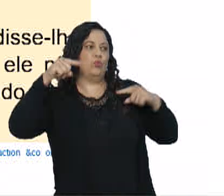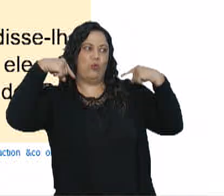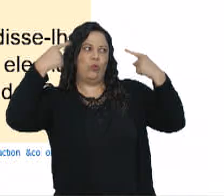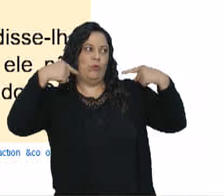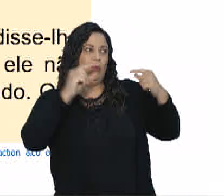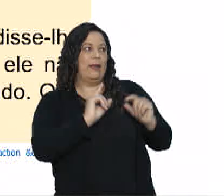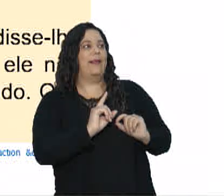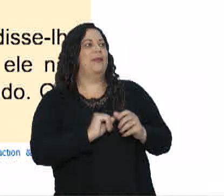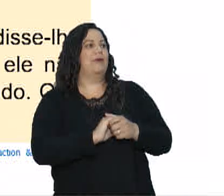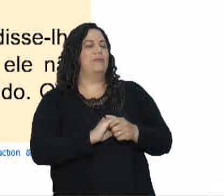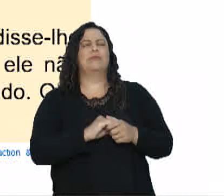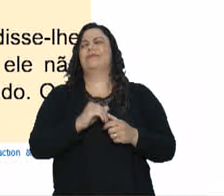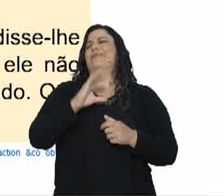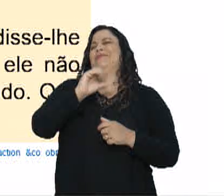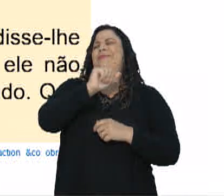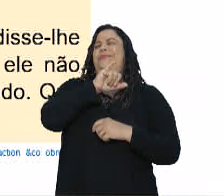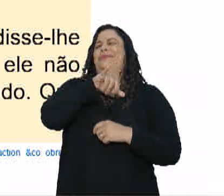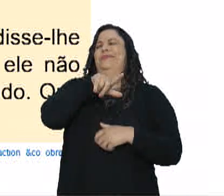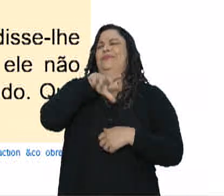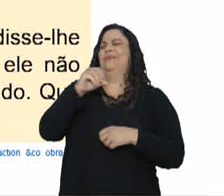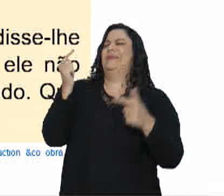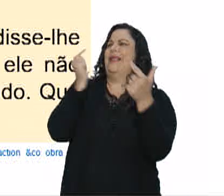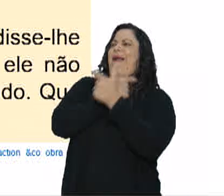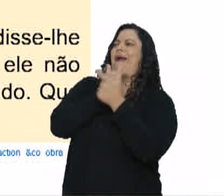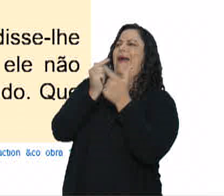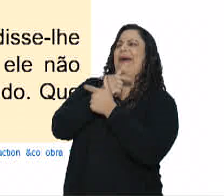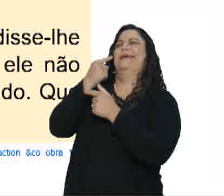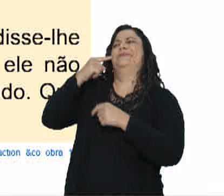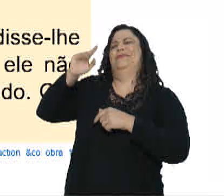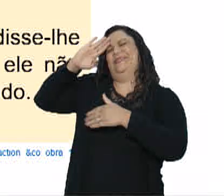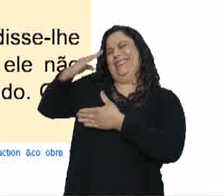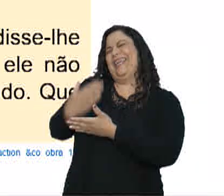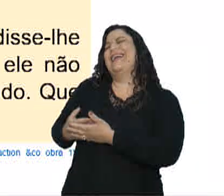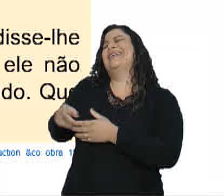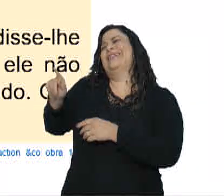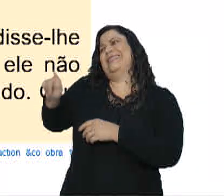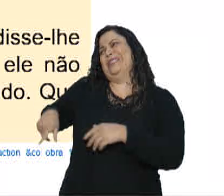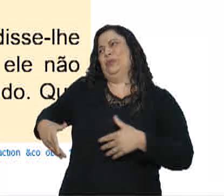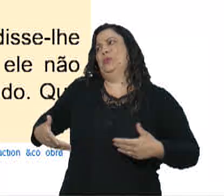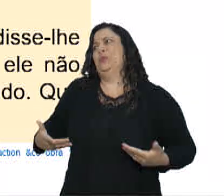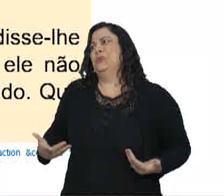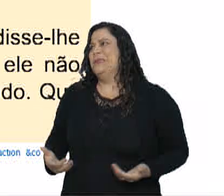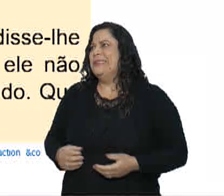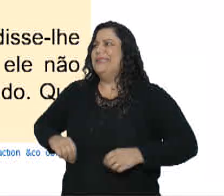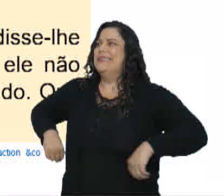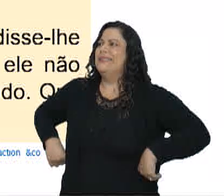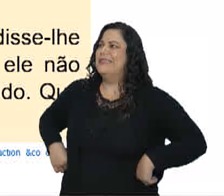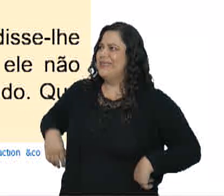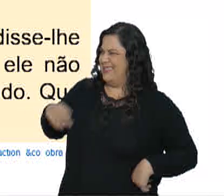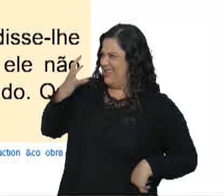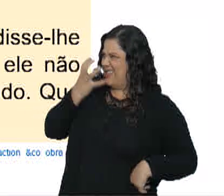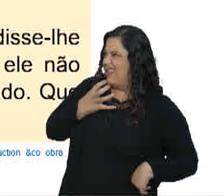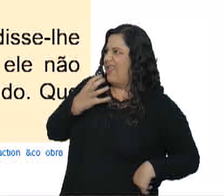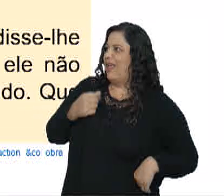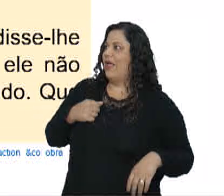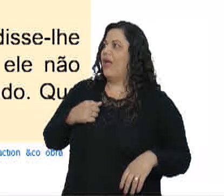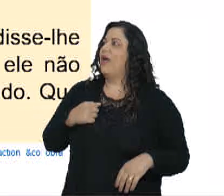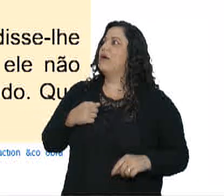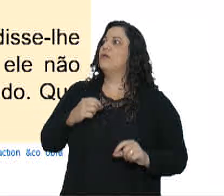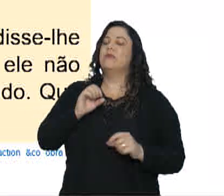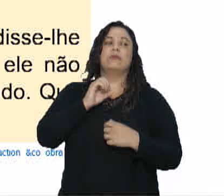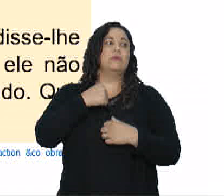Camilo riu outra vez. Tu crês deveras nessas coisas? Perguntou-lhe. Foi então que ela,